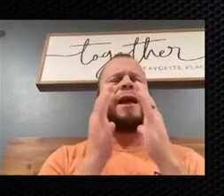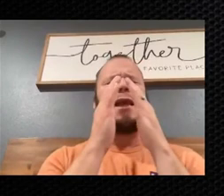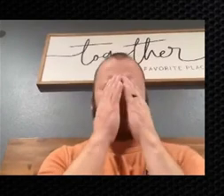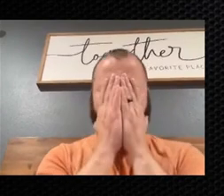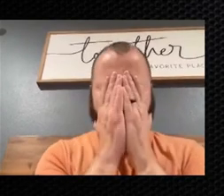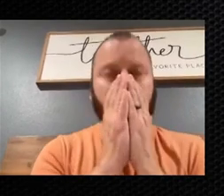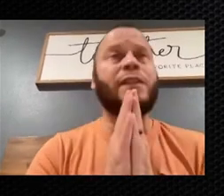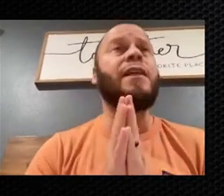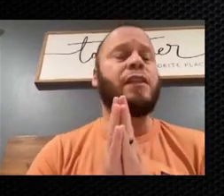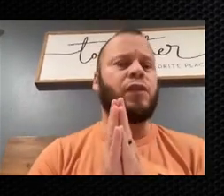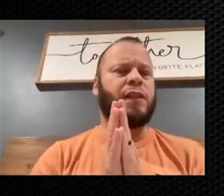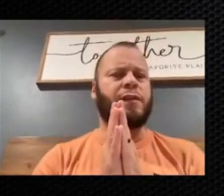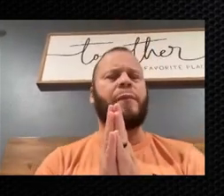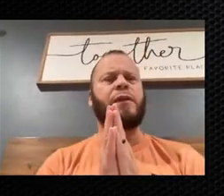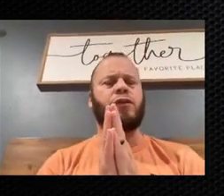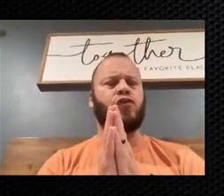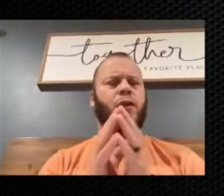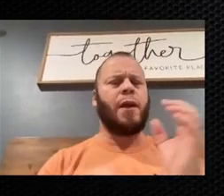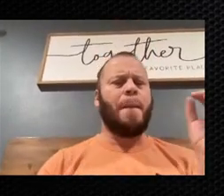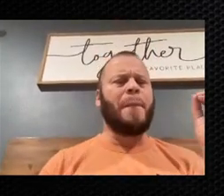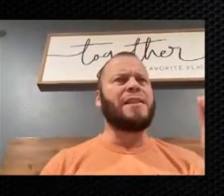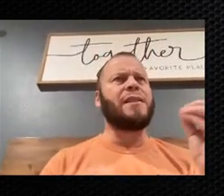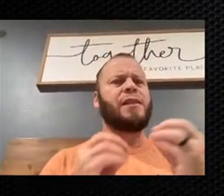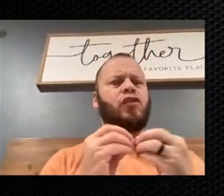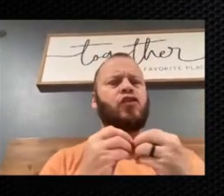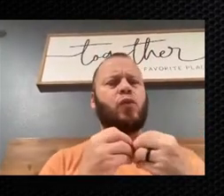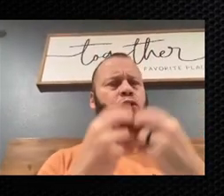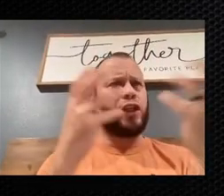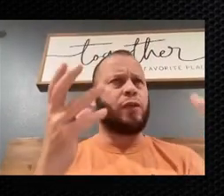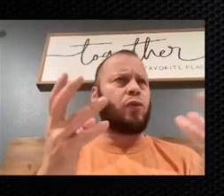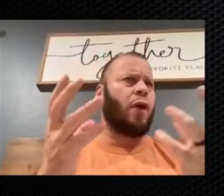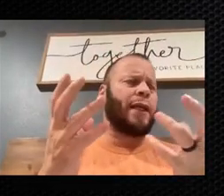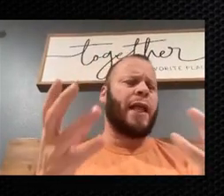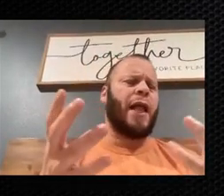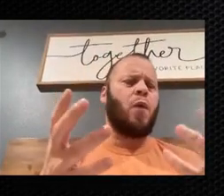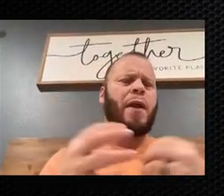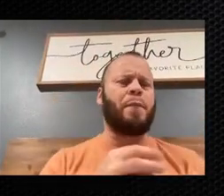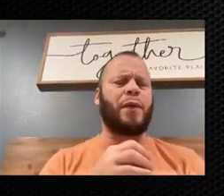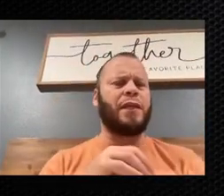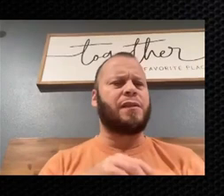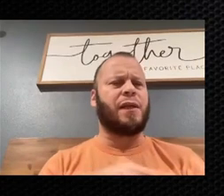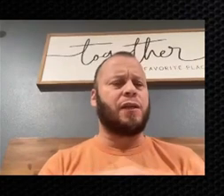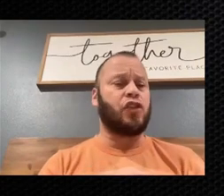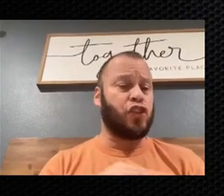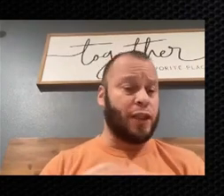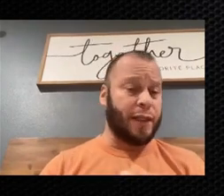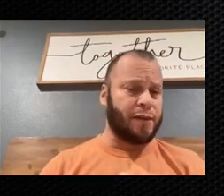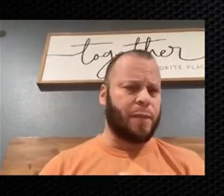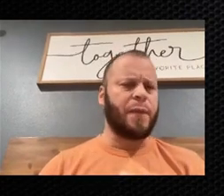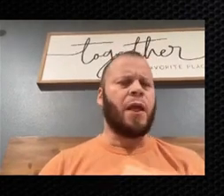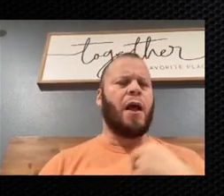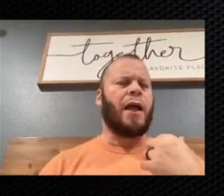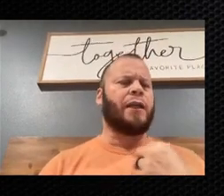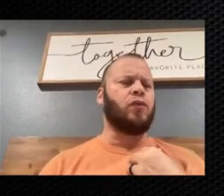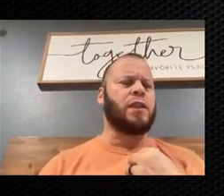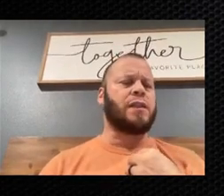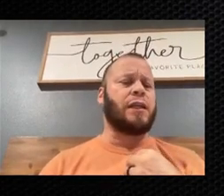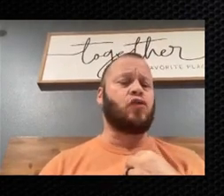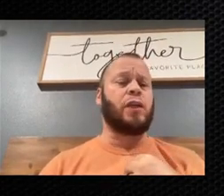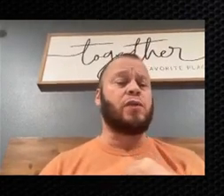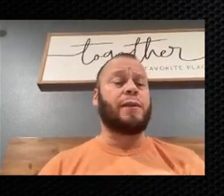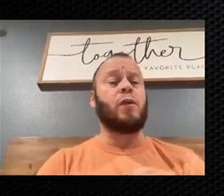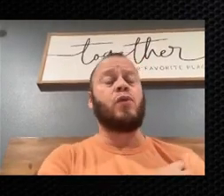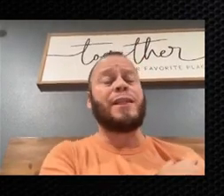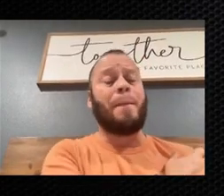galera eu não sei se vocês sabem disso mas existe o Tik Tok é uma empresa chinesa aqui